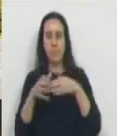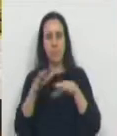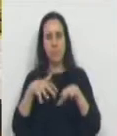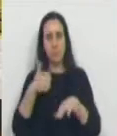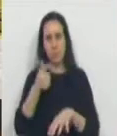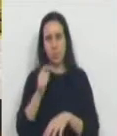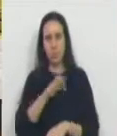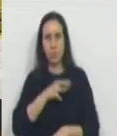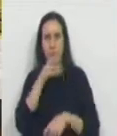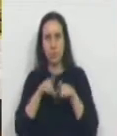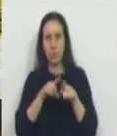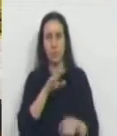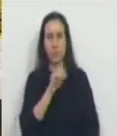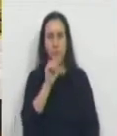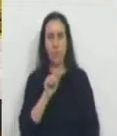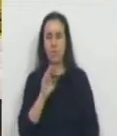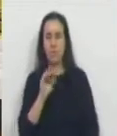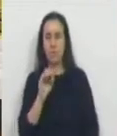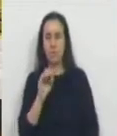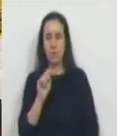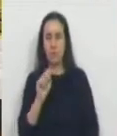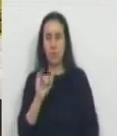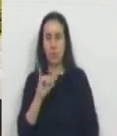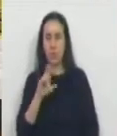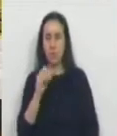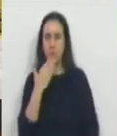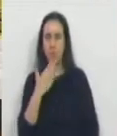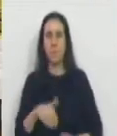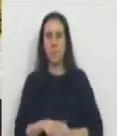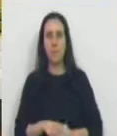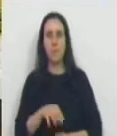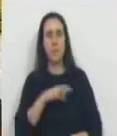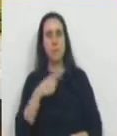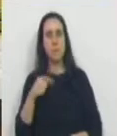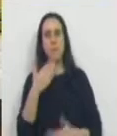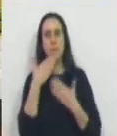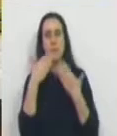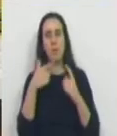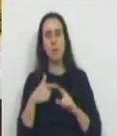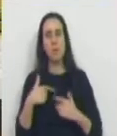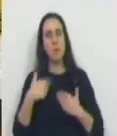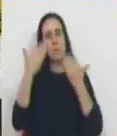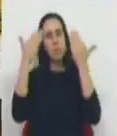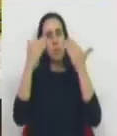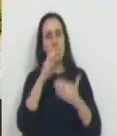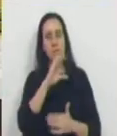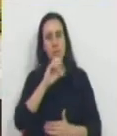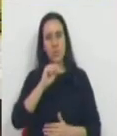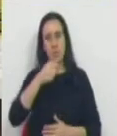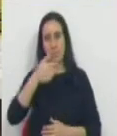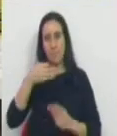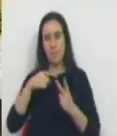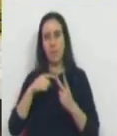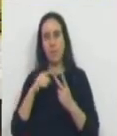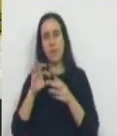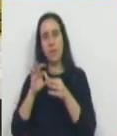Do Bloco de Esquerda, o Sr. Deputado José Soeiro, faz favor. Muito obrigado, Sr. Presidente. Queria saudar a CGTP e a Interreformados,